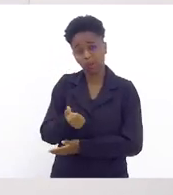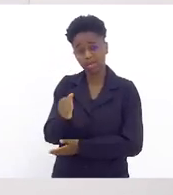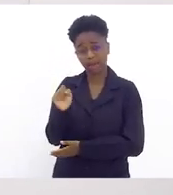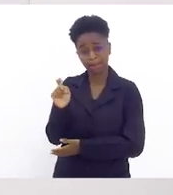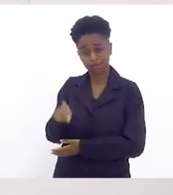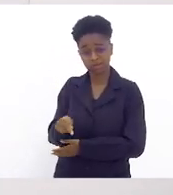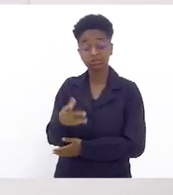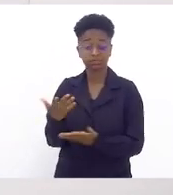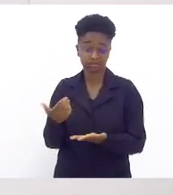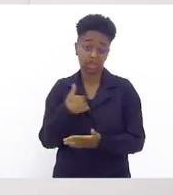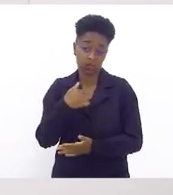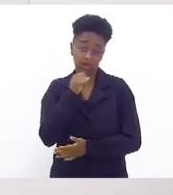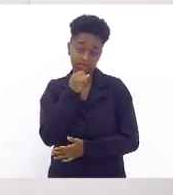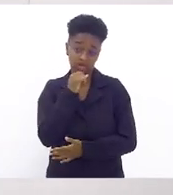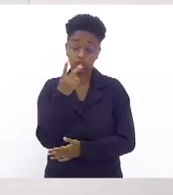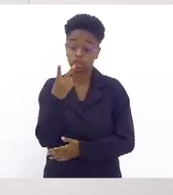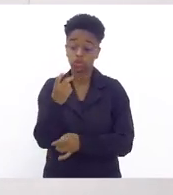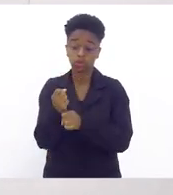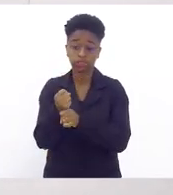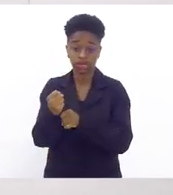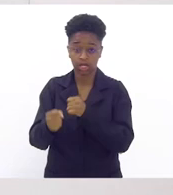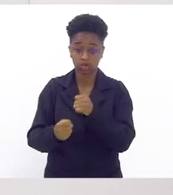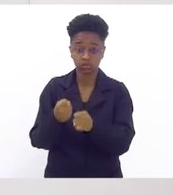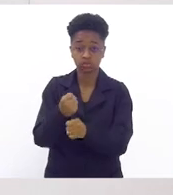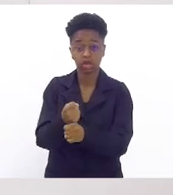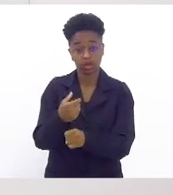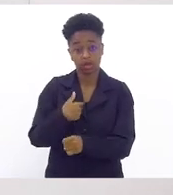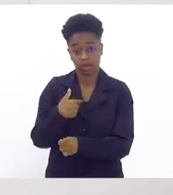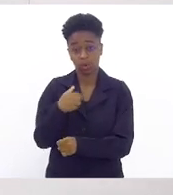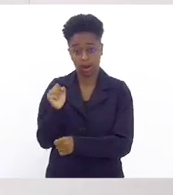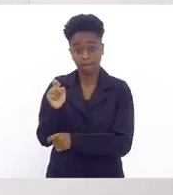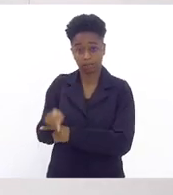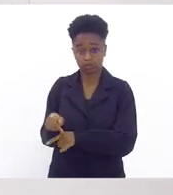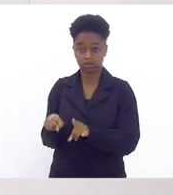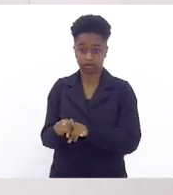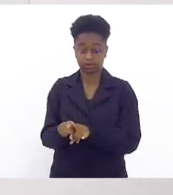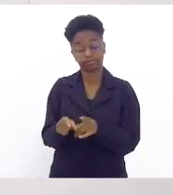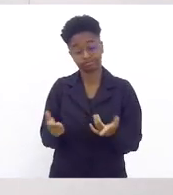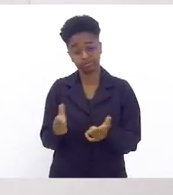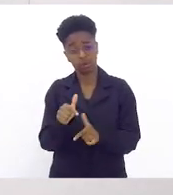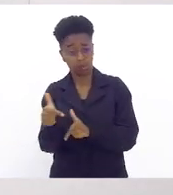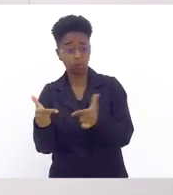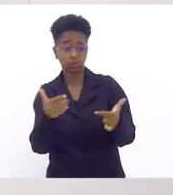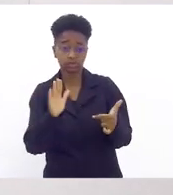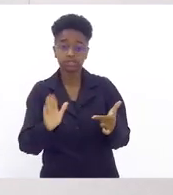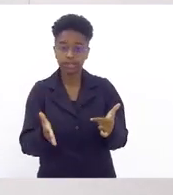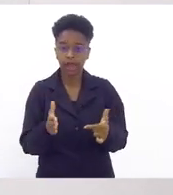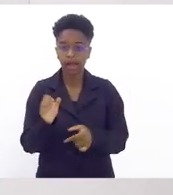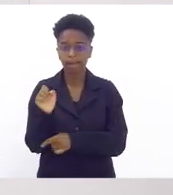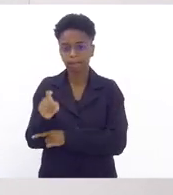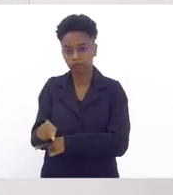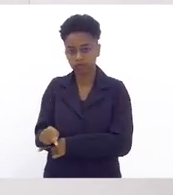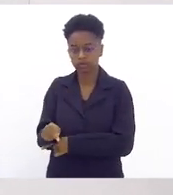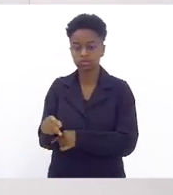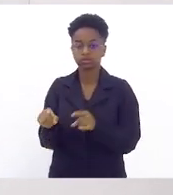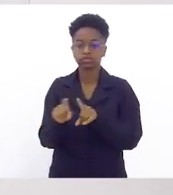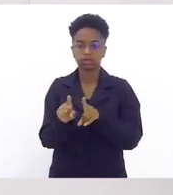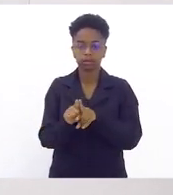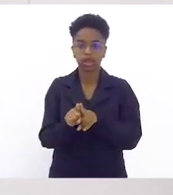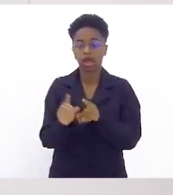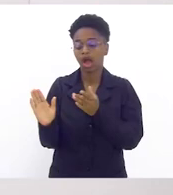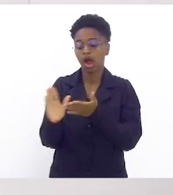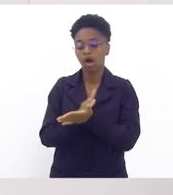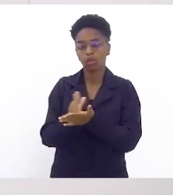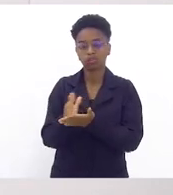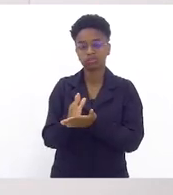exemplo daqui a dois anos eu vou sair então assim como eu muito já se aposentaram muitos saíram